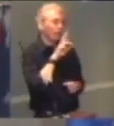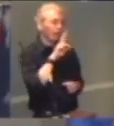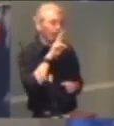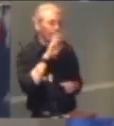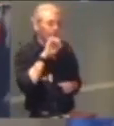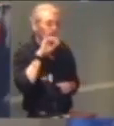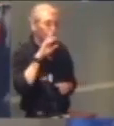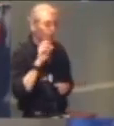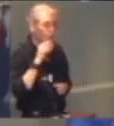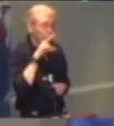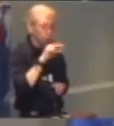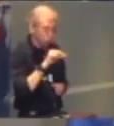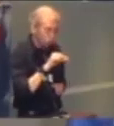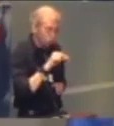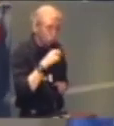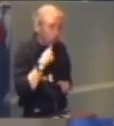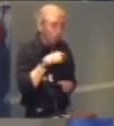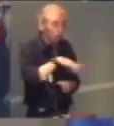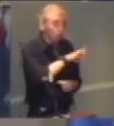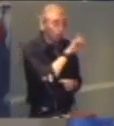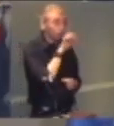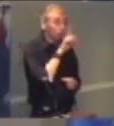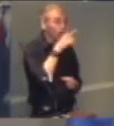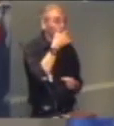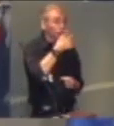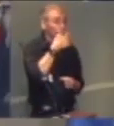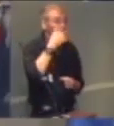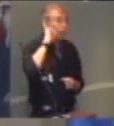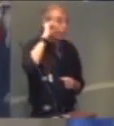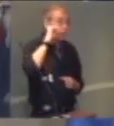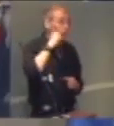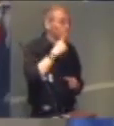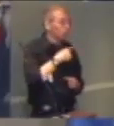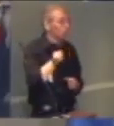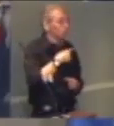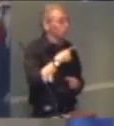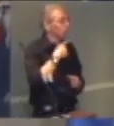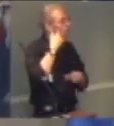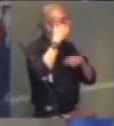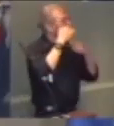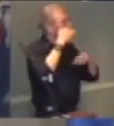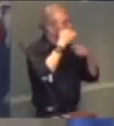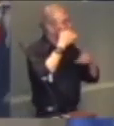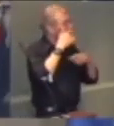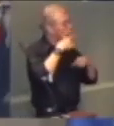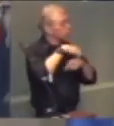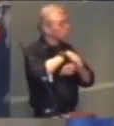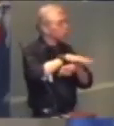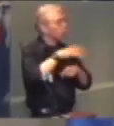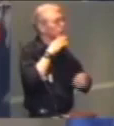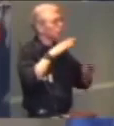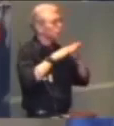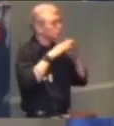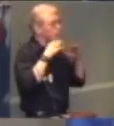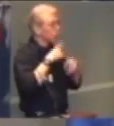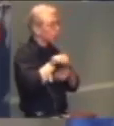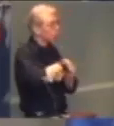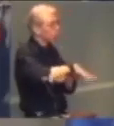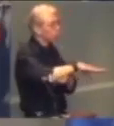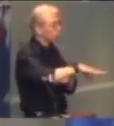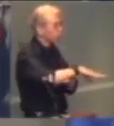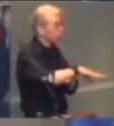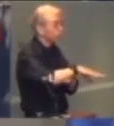o dia 2 de Abril eu lancei um um vídeo na na nossa página